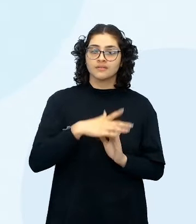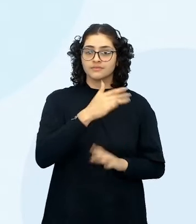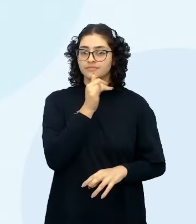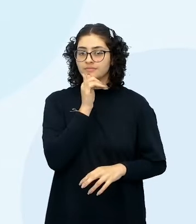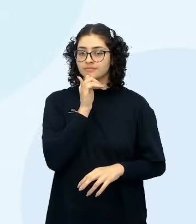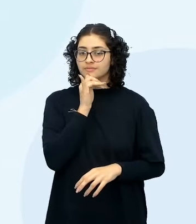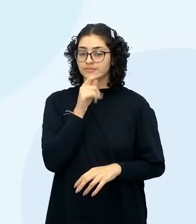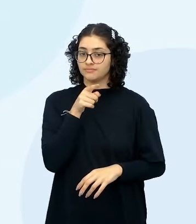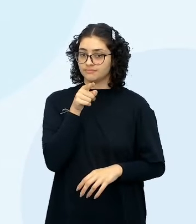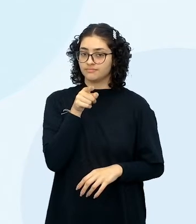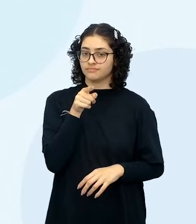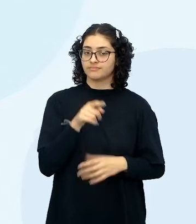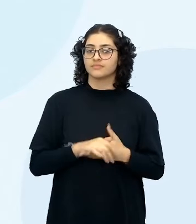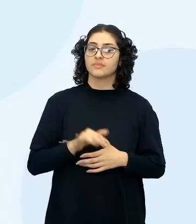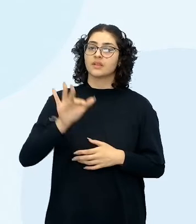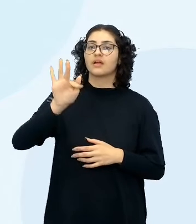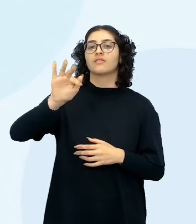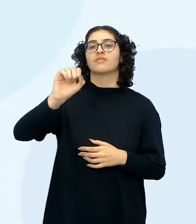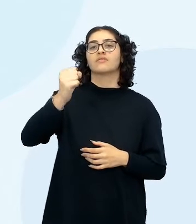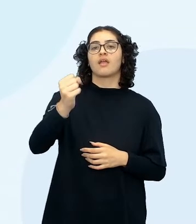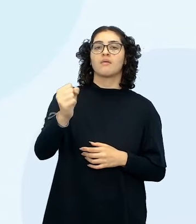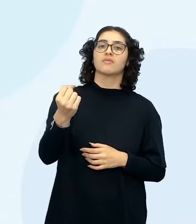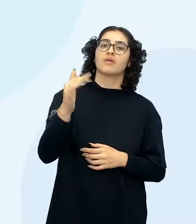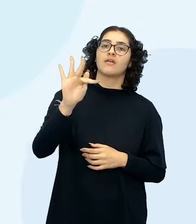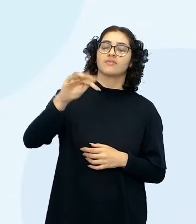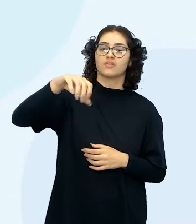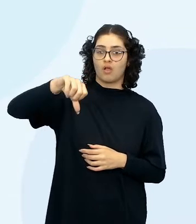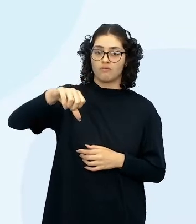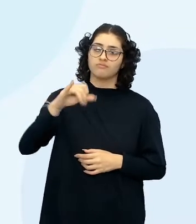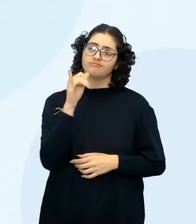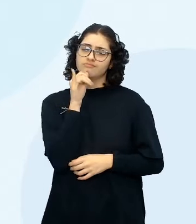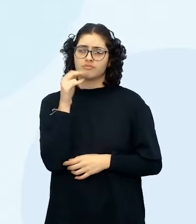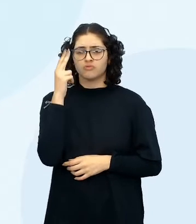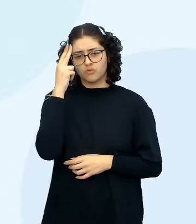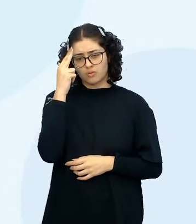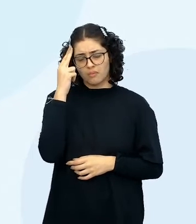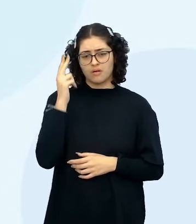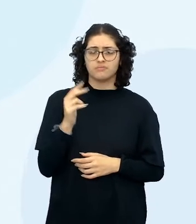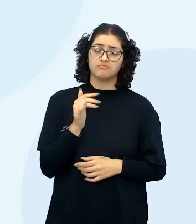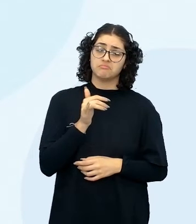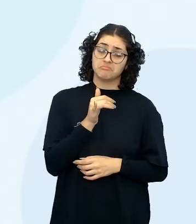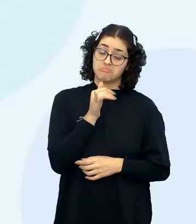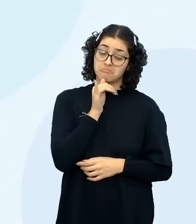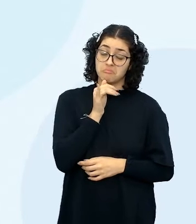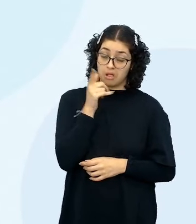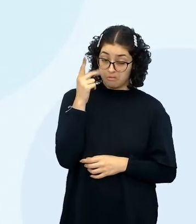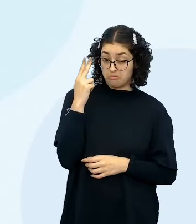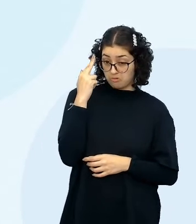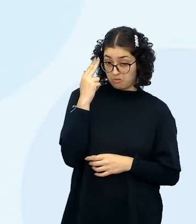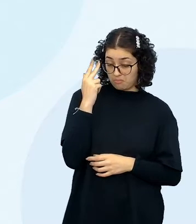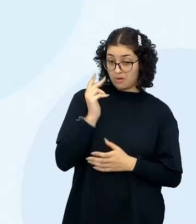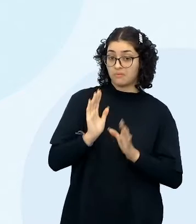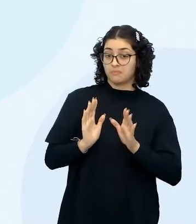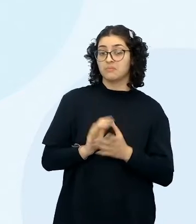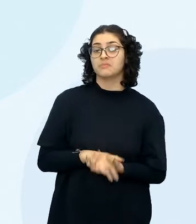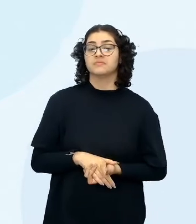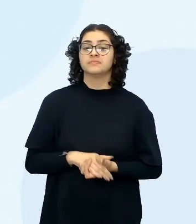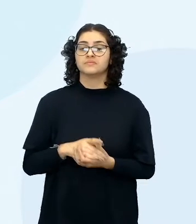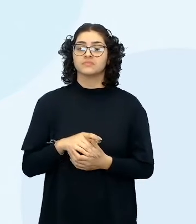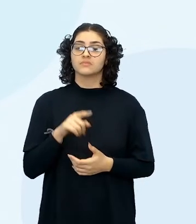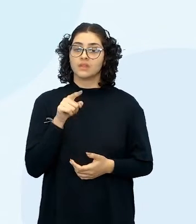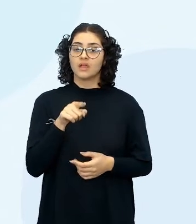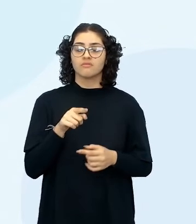os genes aqui, olha, F8 e F9 são normais. Se esses genes são normais, então,